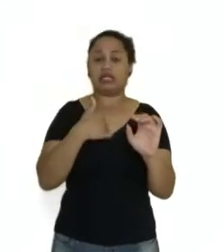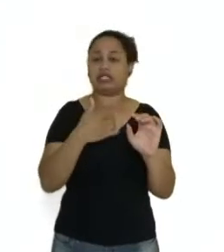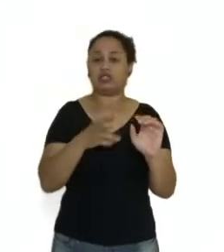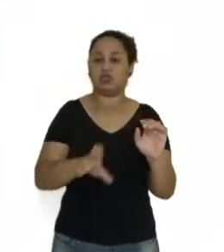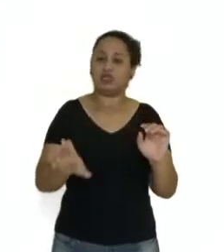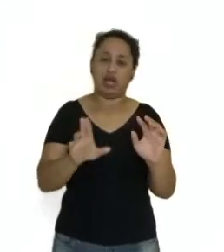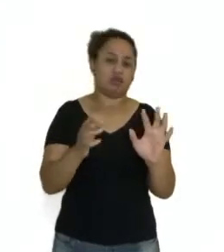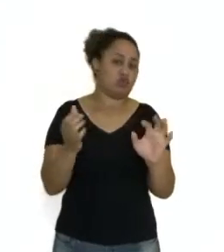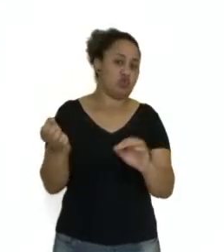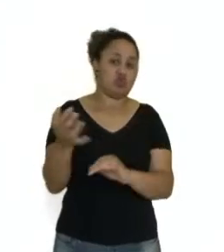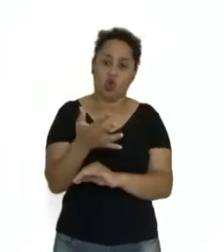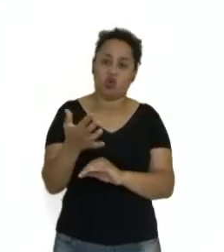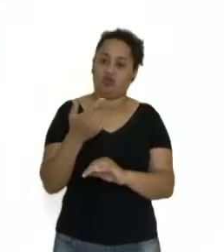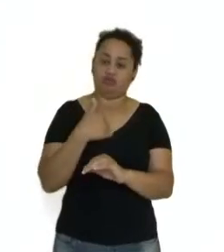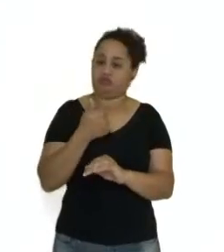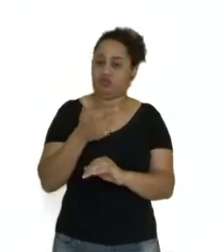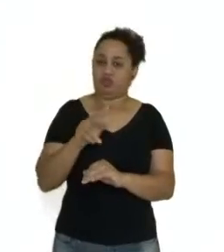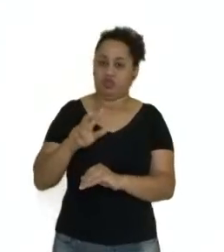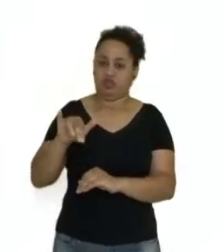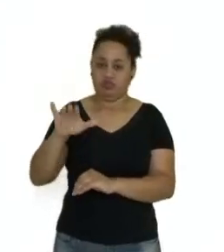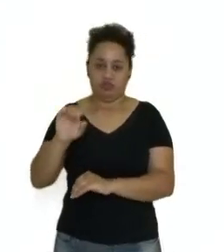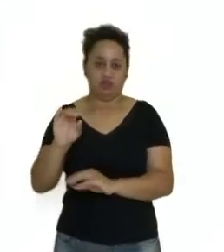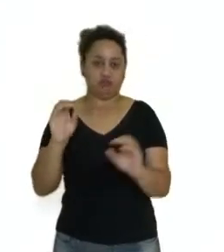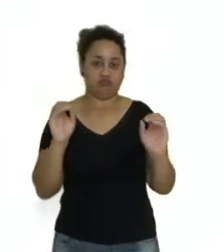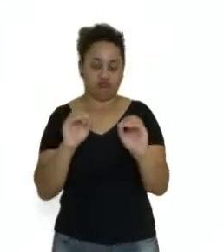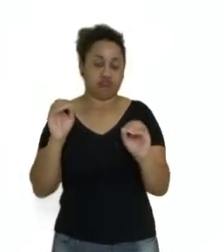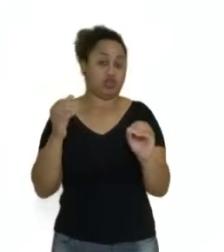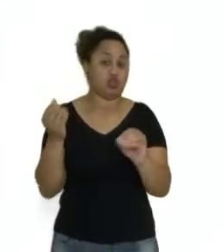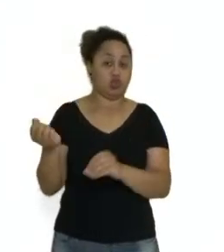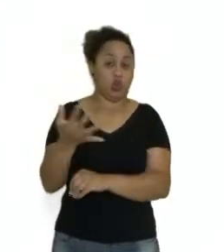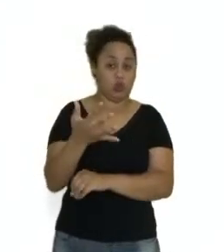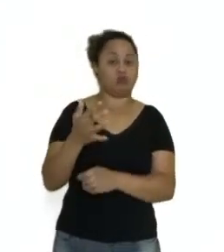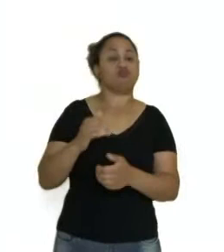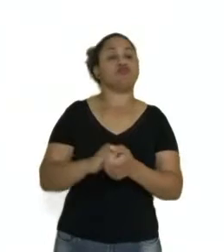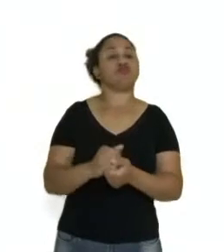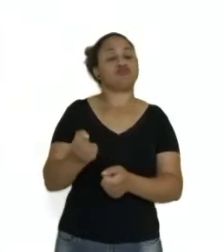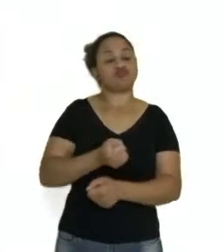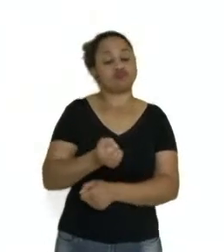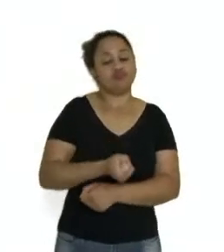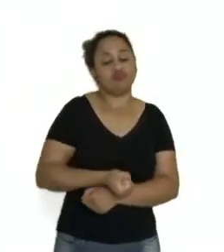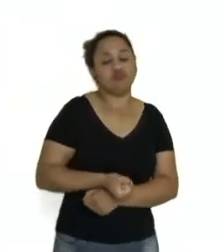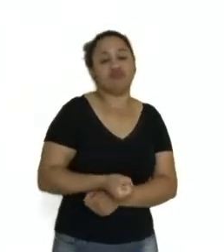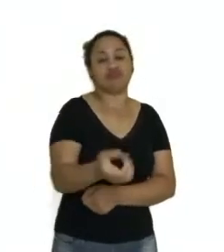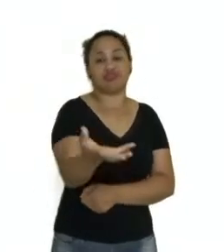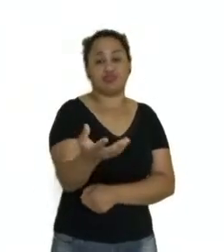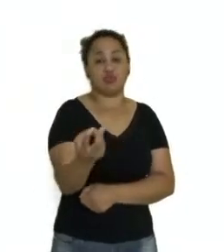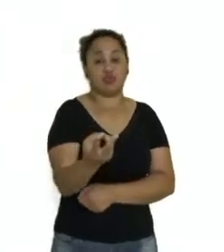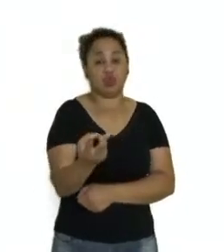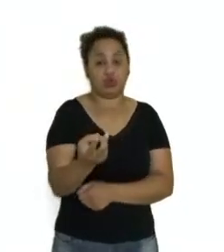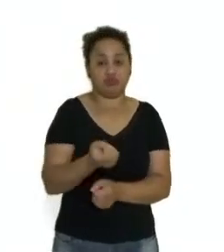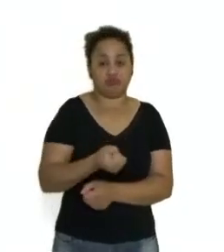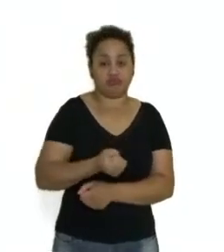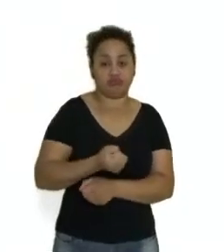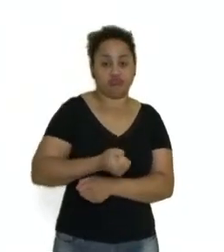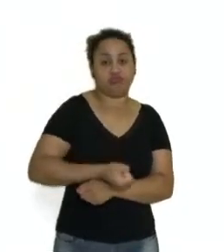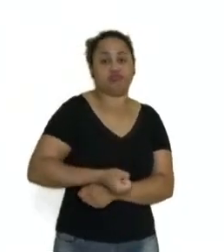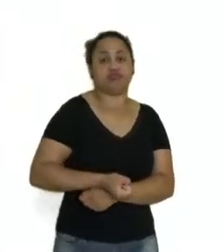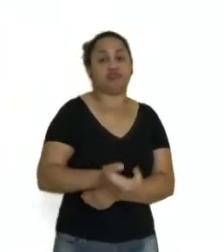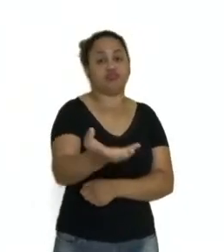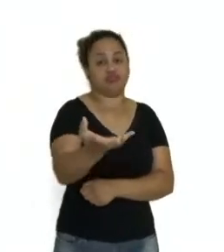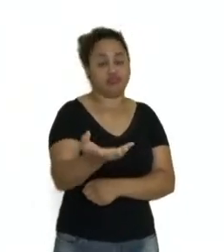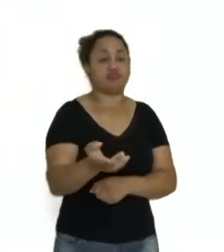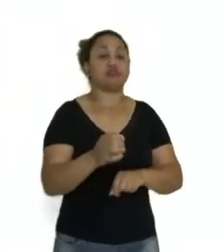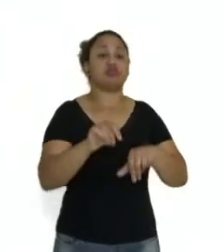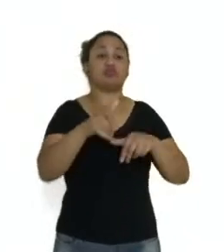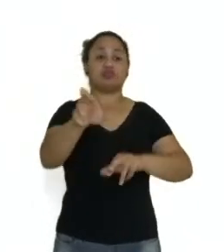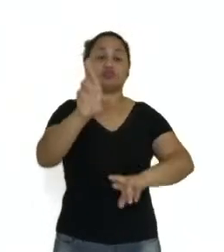que nós não temos vícios nesses dados. Então, eles foram lançados simultaneamente. Então, joguei os dois dados para cima.